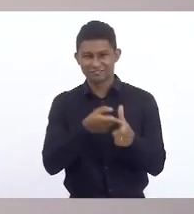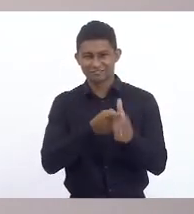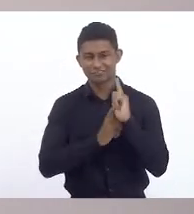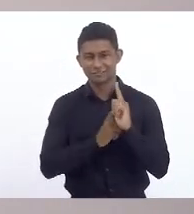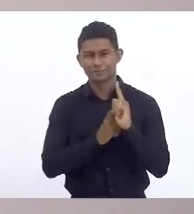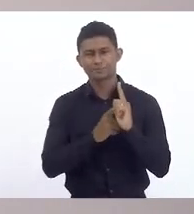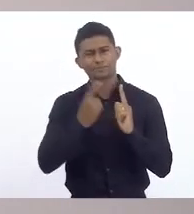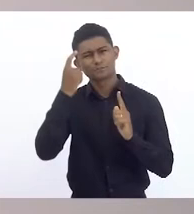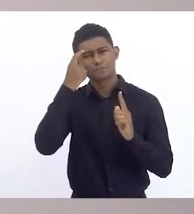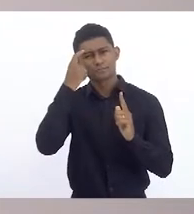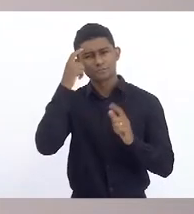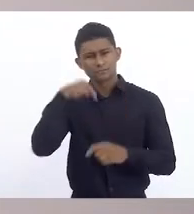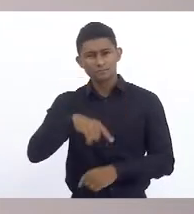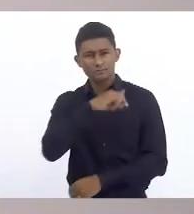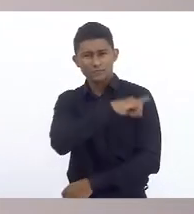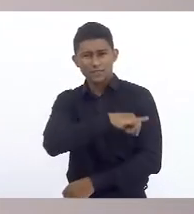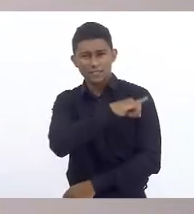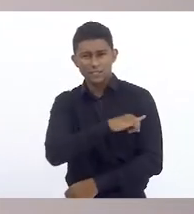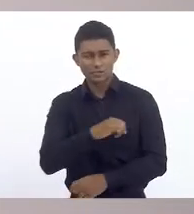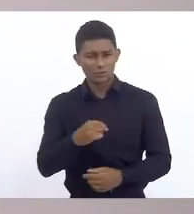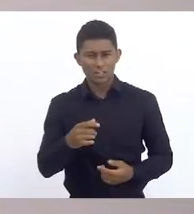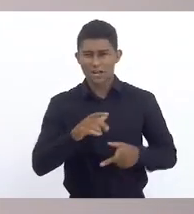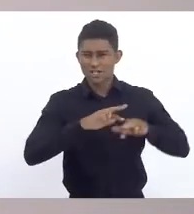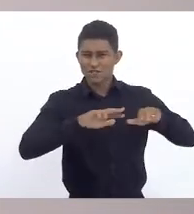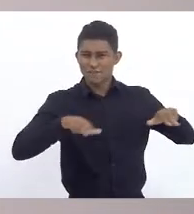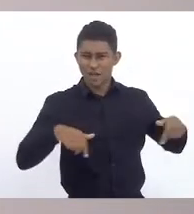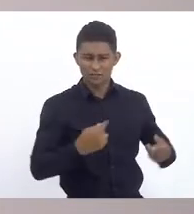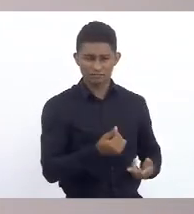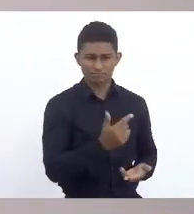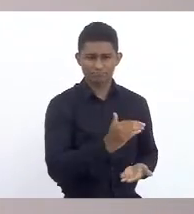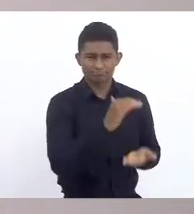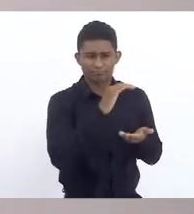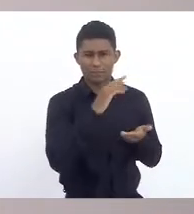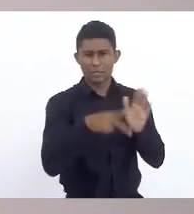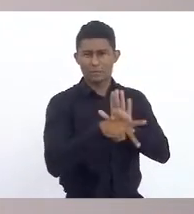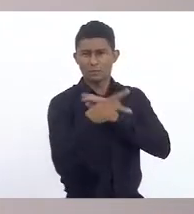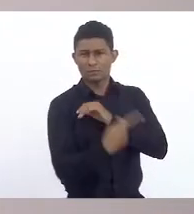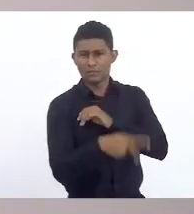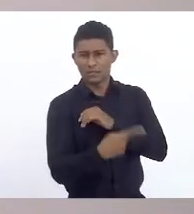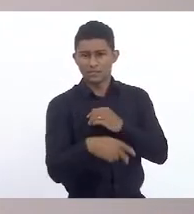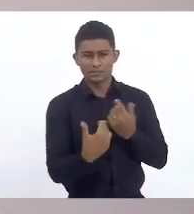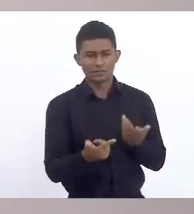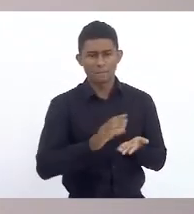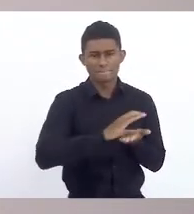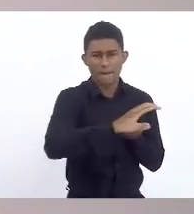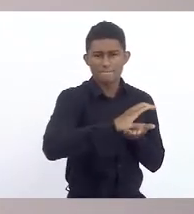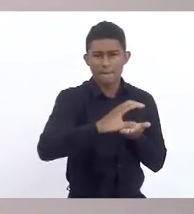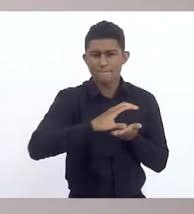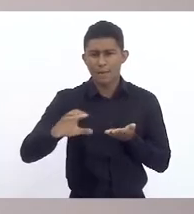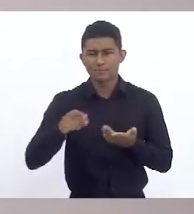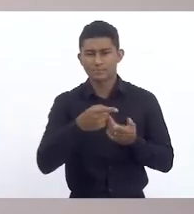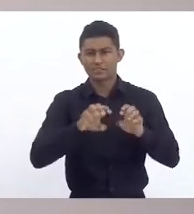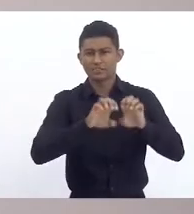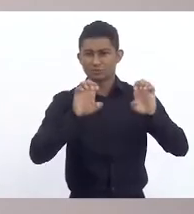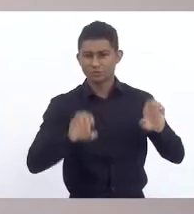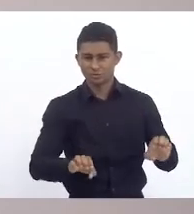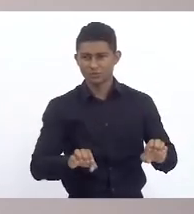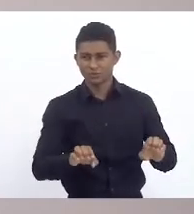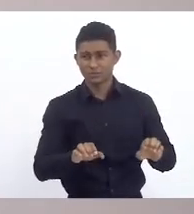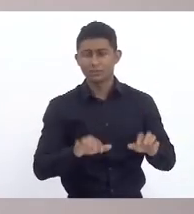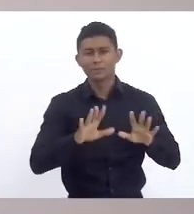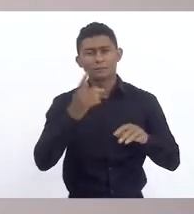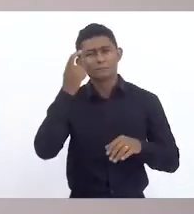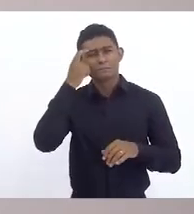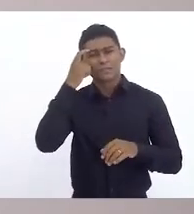executar recursos próprios em infraestrutura, não está